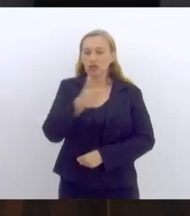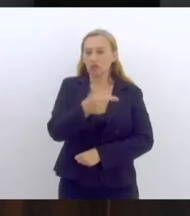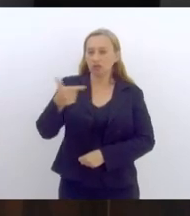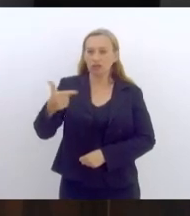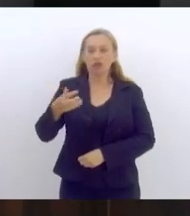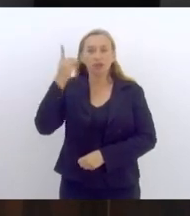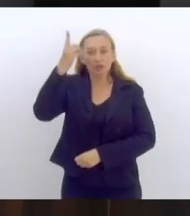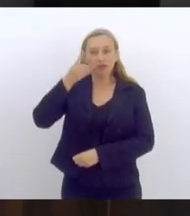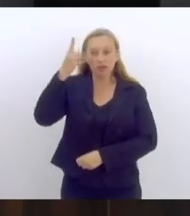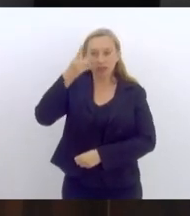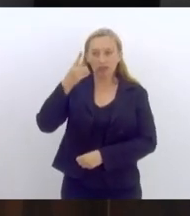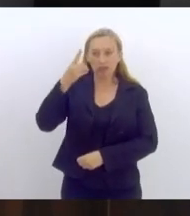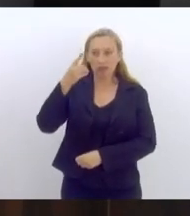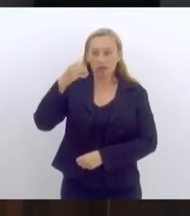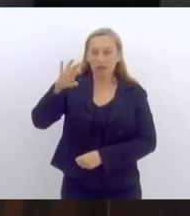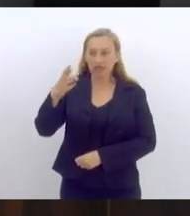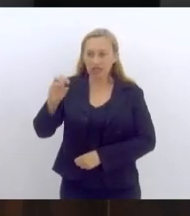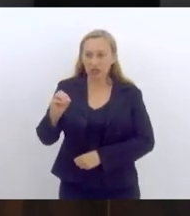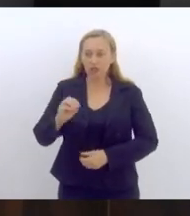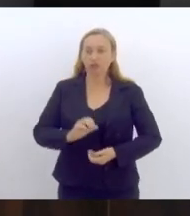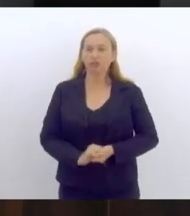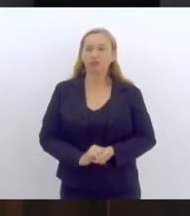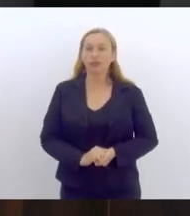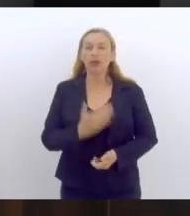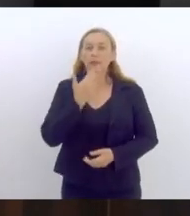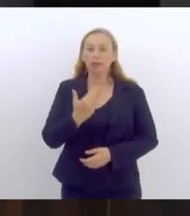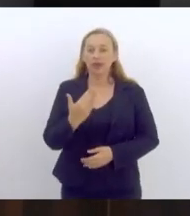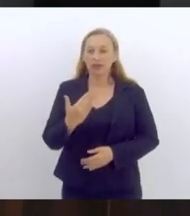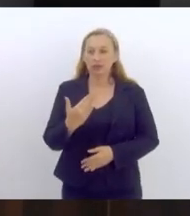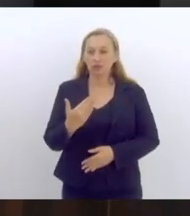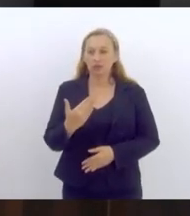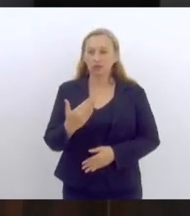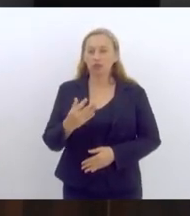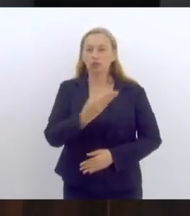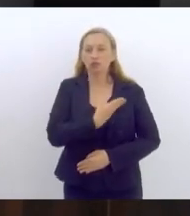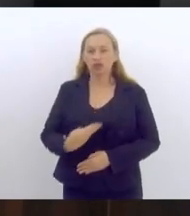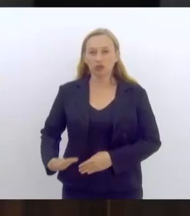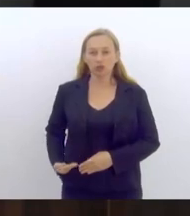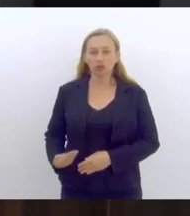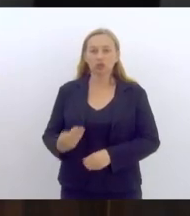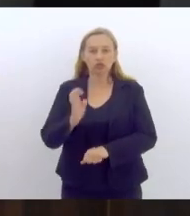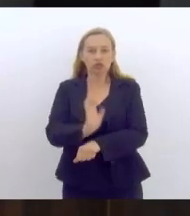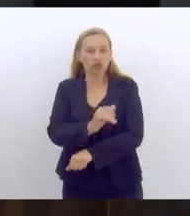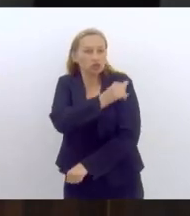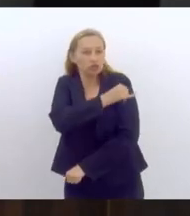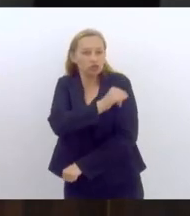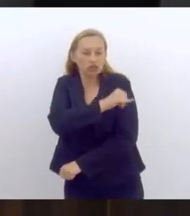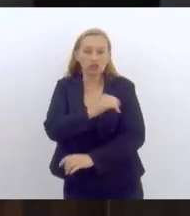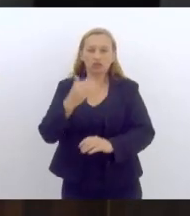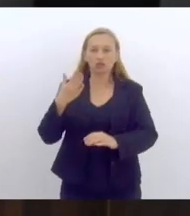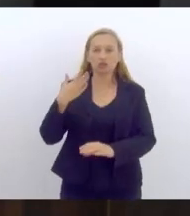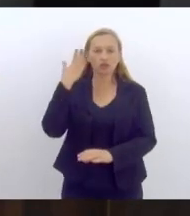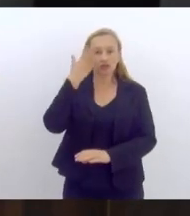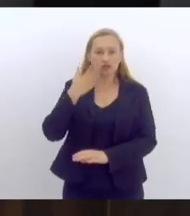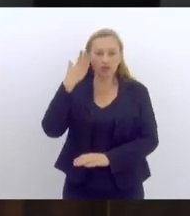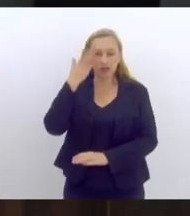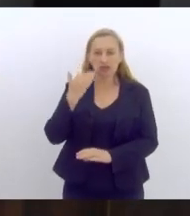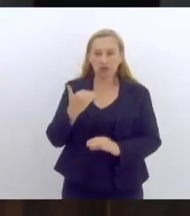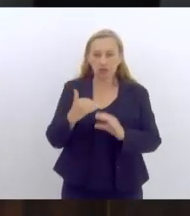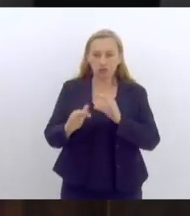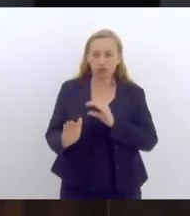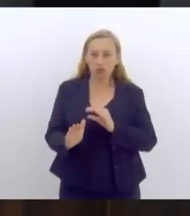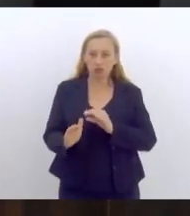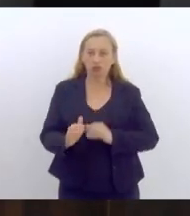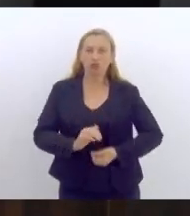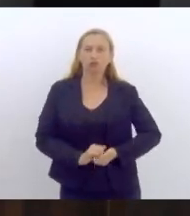do deputado Carlos Macedo. Solicito ao excelentíssimo senhor governador do estado do Rio de Janeiro o envio de mensagem dispondo